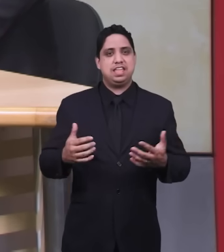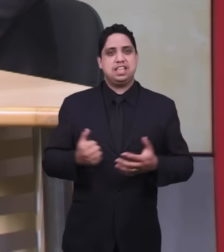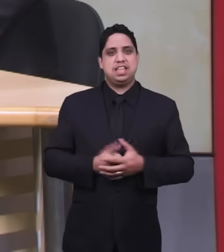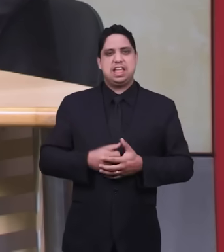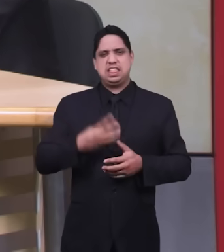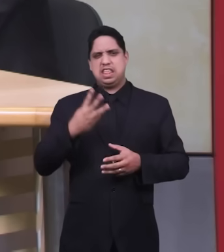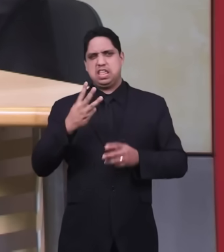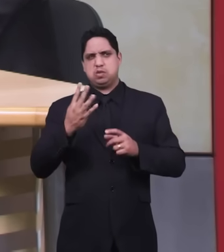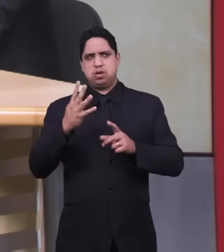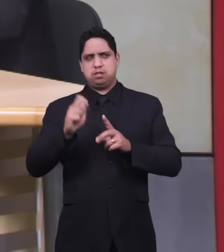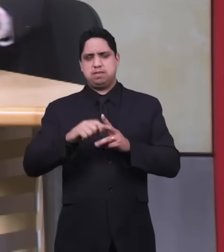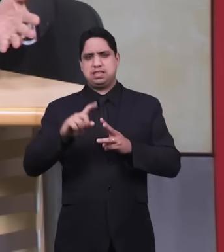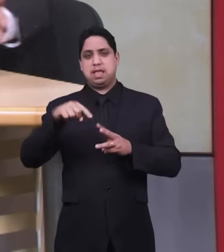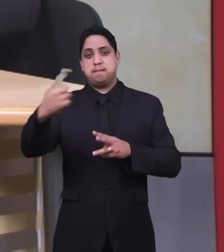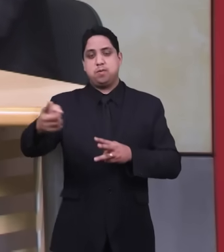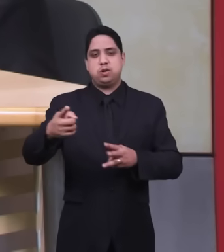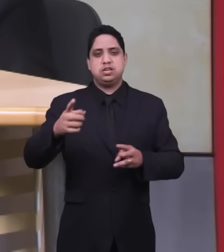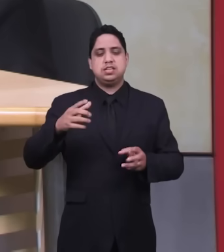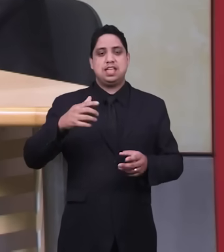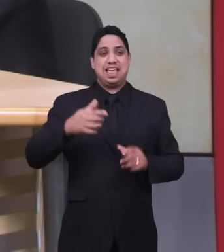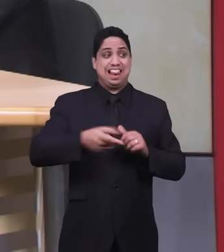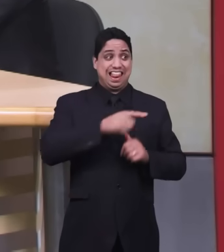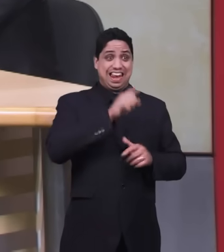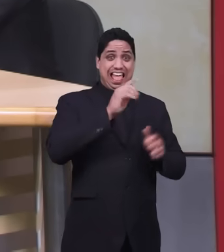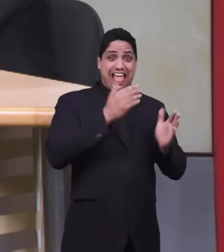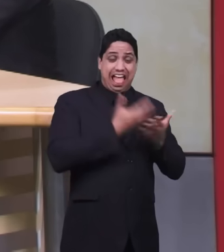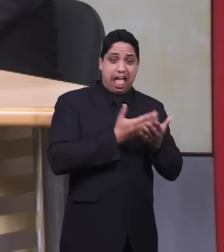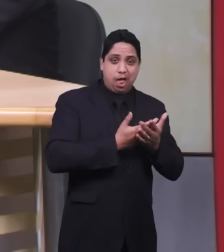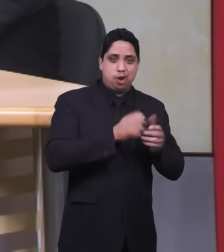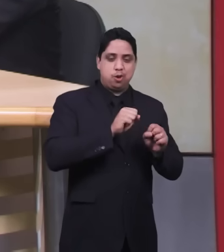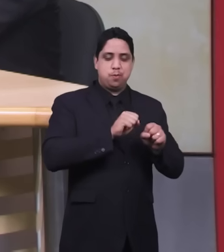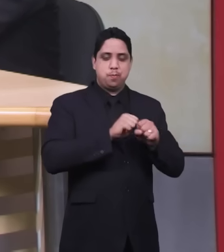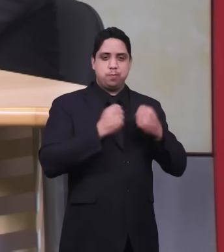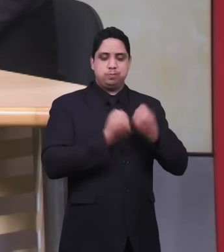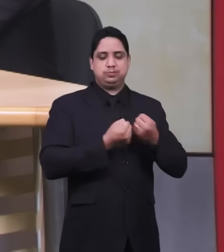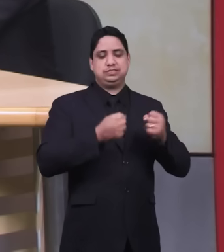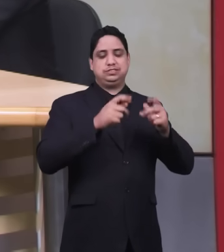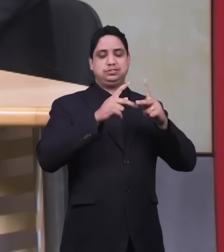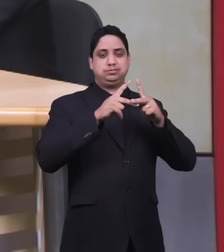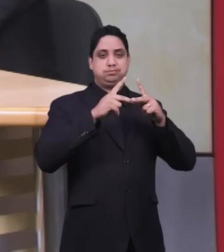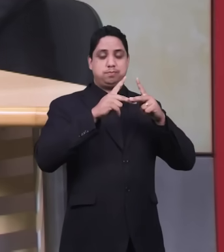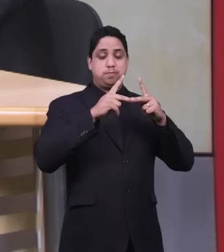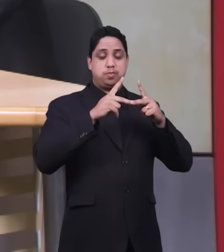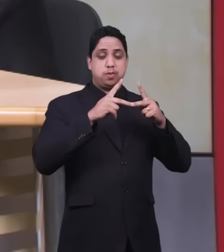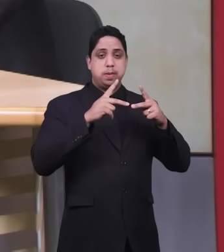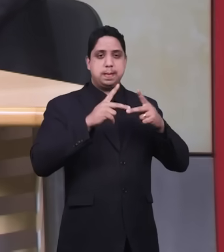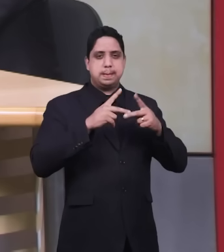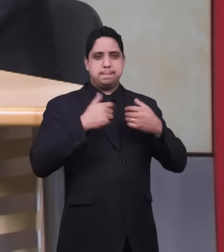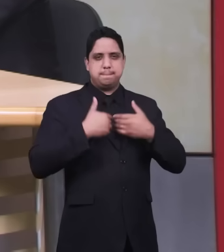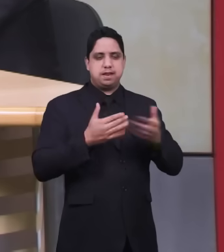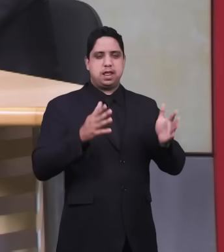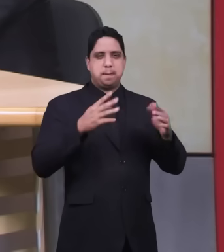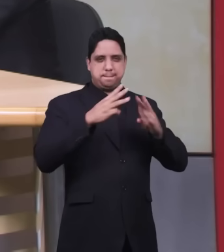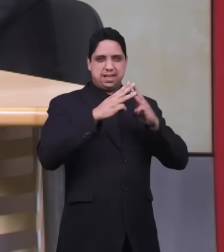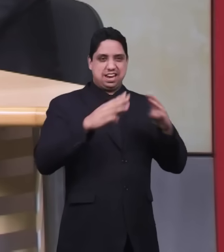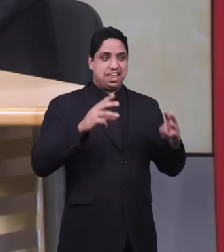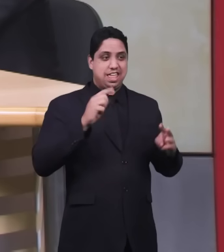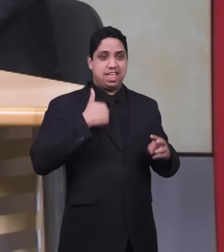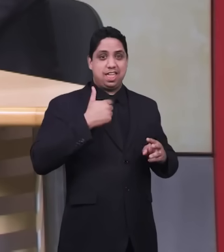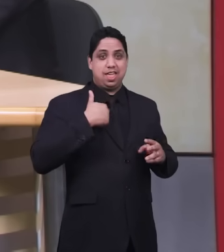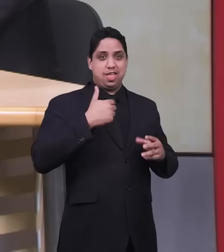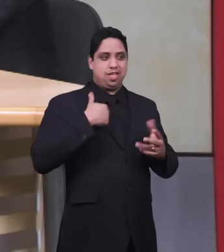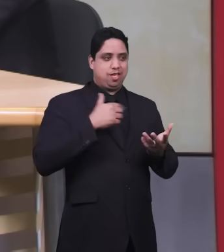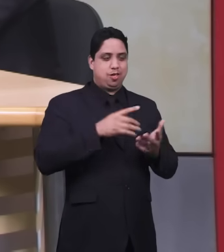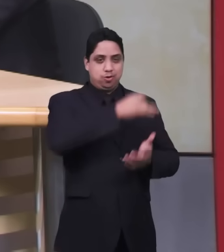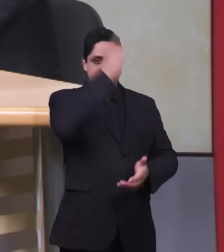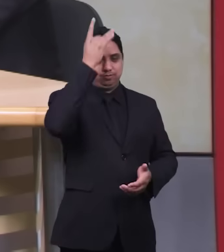3, tem, 4 né? meses não, depois. Constar para quê? Já foi batizado com o Espírito Santo? Né? É. Se Jesus batizou com o Espírito Santo, por que eu não vou batizar nas águas? Essa é a